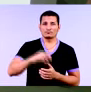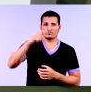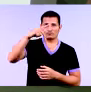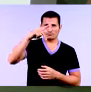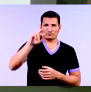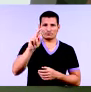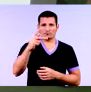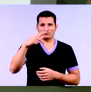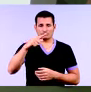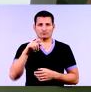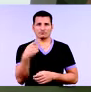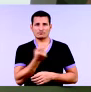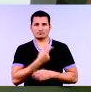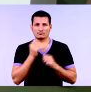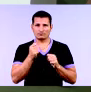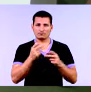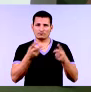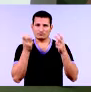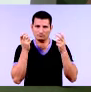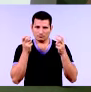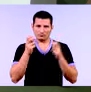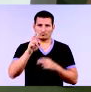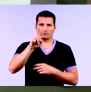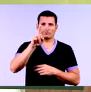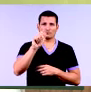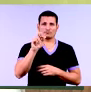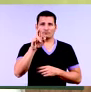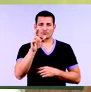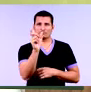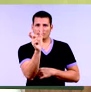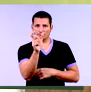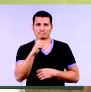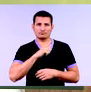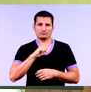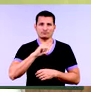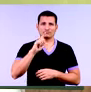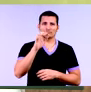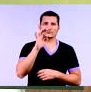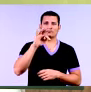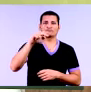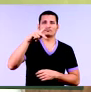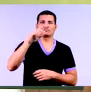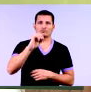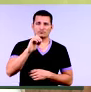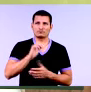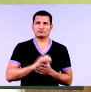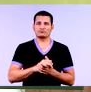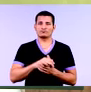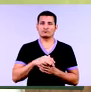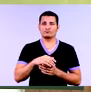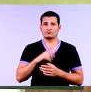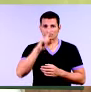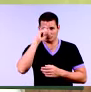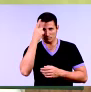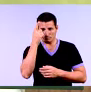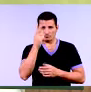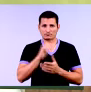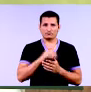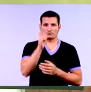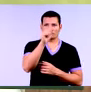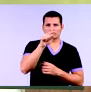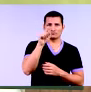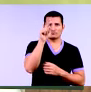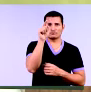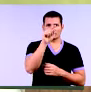as variáveis elas não têm declaradamente um tipo, né? Então, como o professor tinha comentado, a gente cria a variável pelo nome, né, cifrão e o